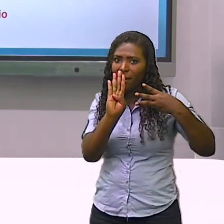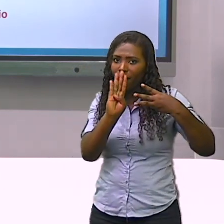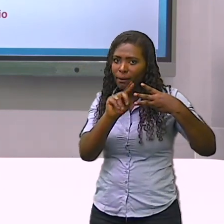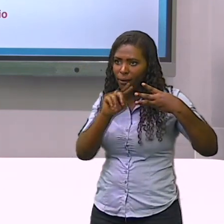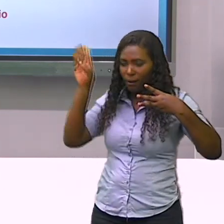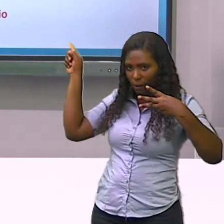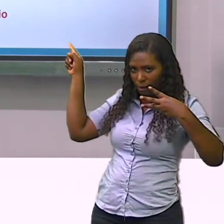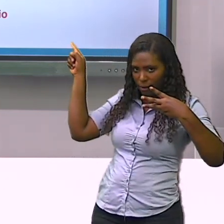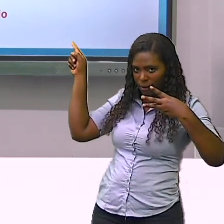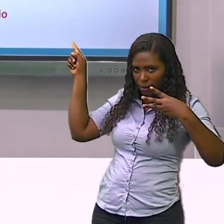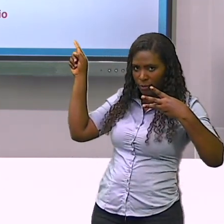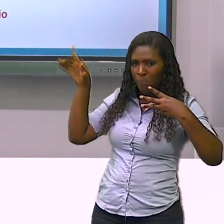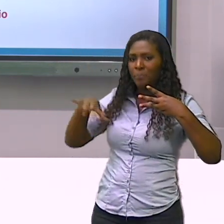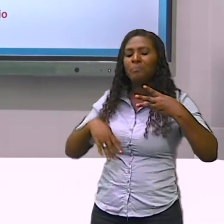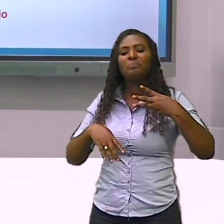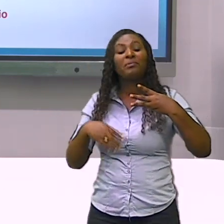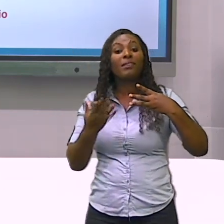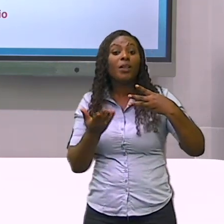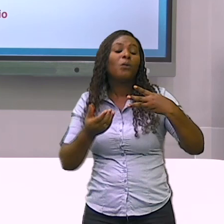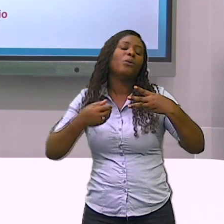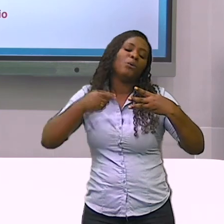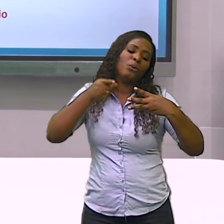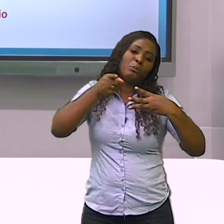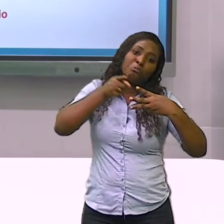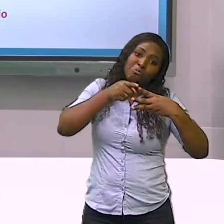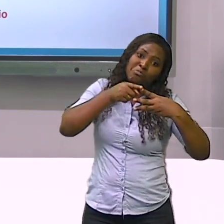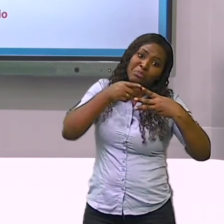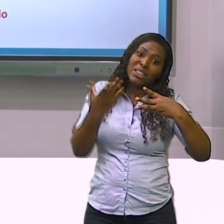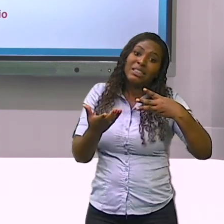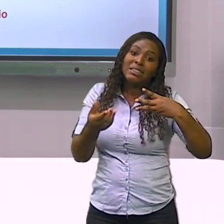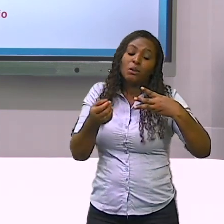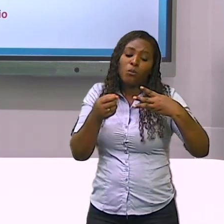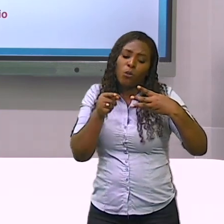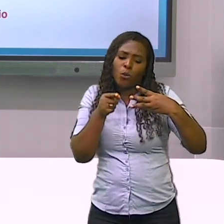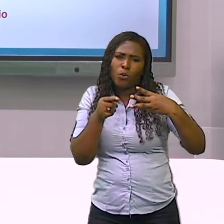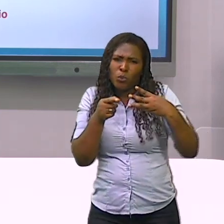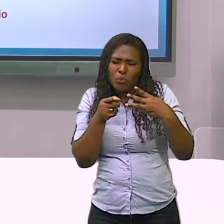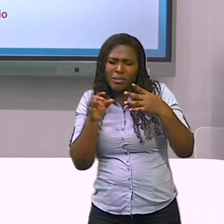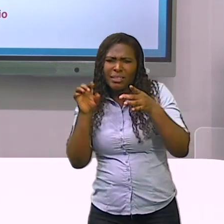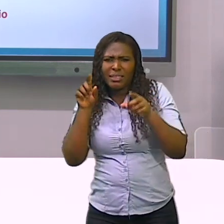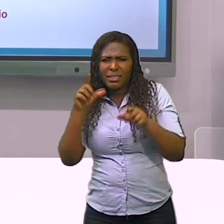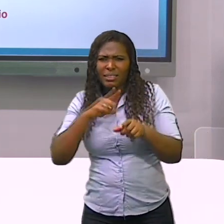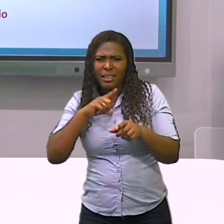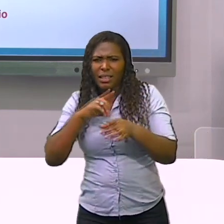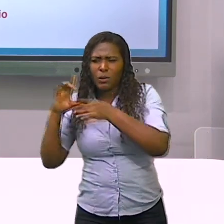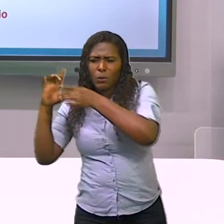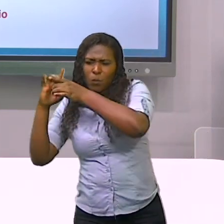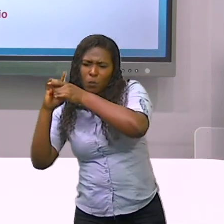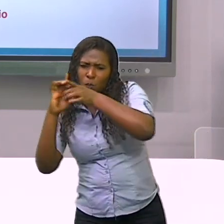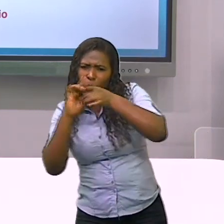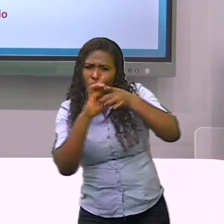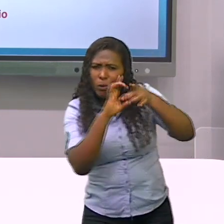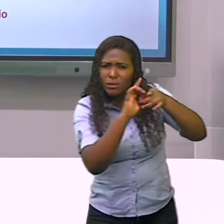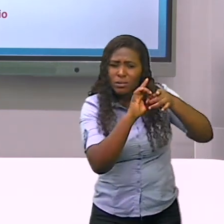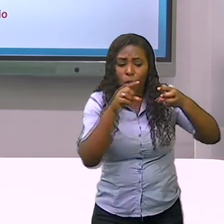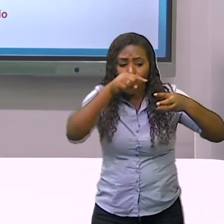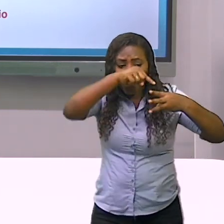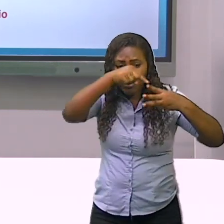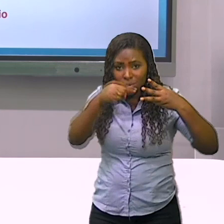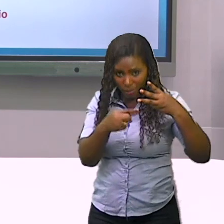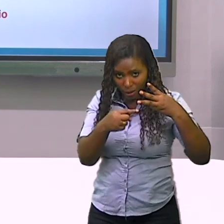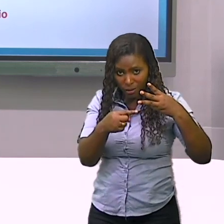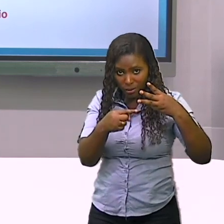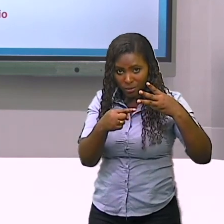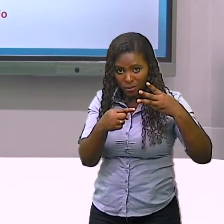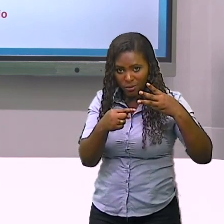conjunto A, tem que existir um único correspondente em B. Pessoal, eu vou ficar